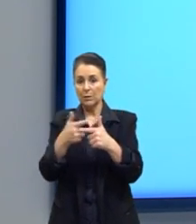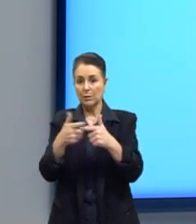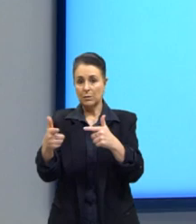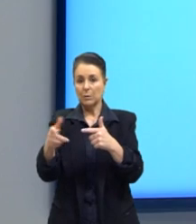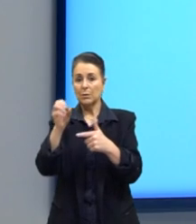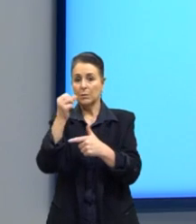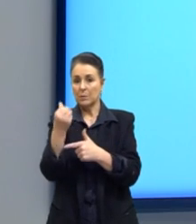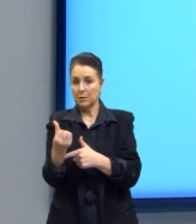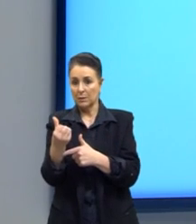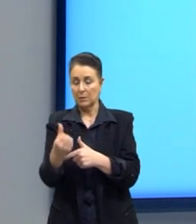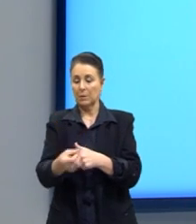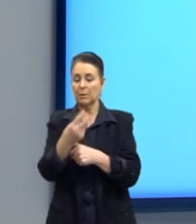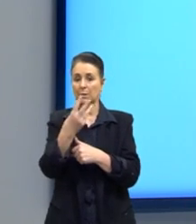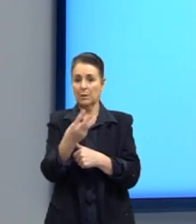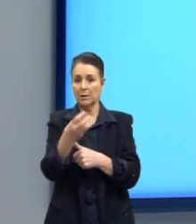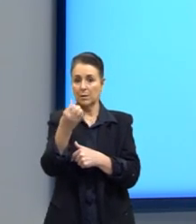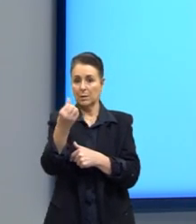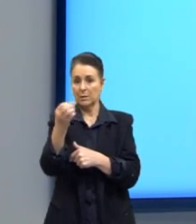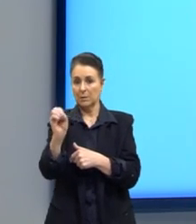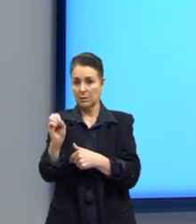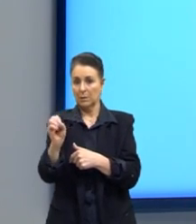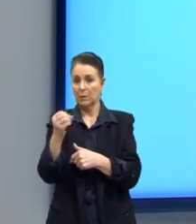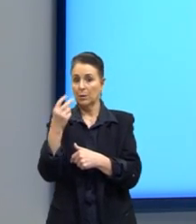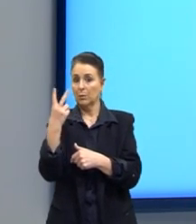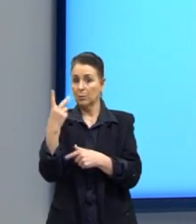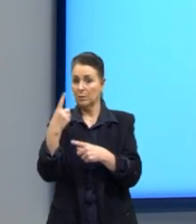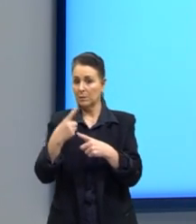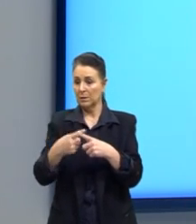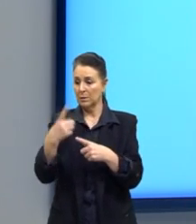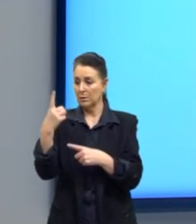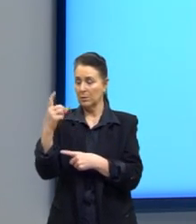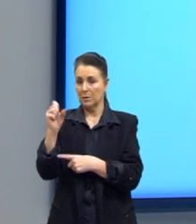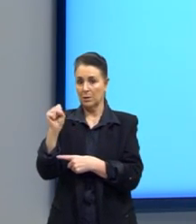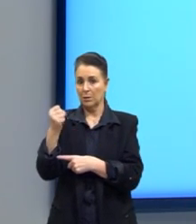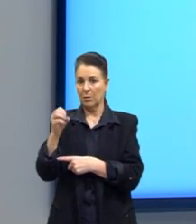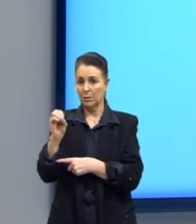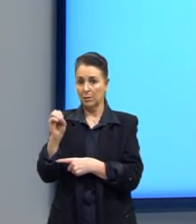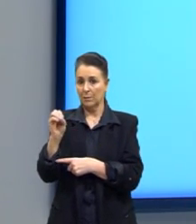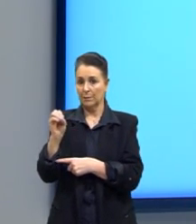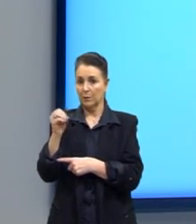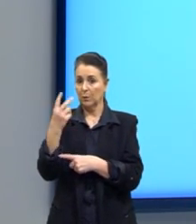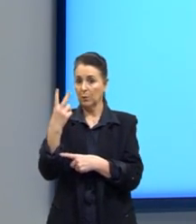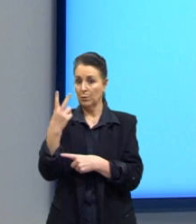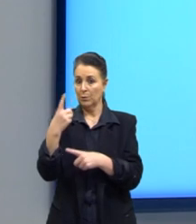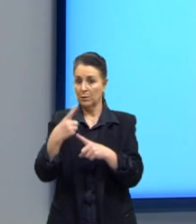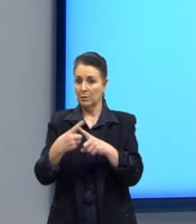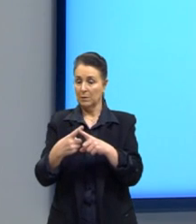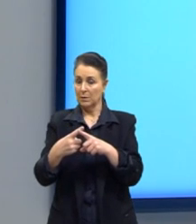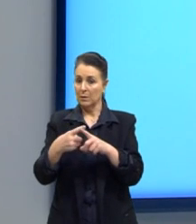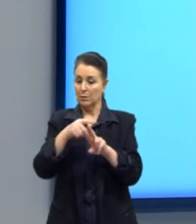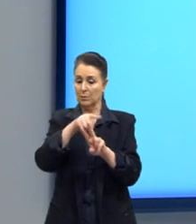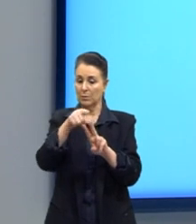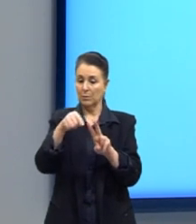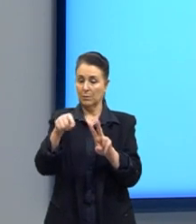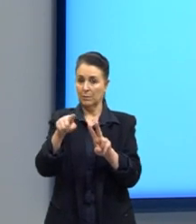360 seria duas vezes 180 ou então duas vezes pi a primeira relação já foi então